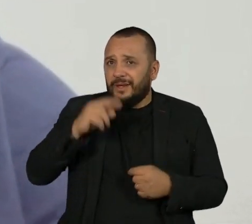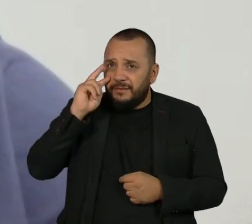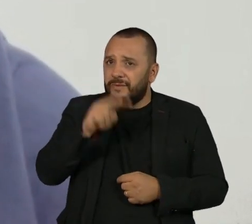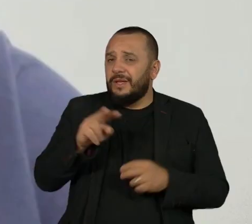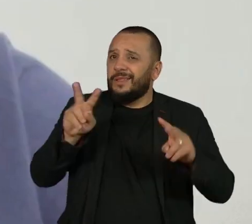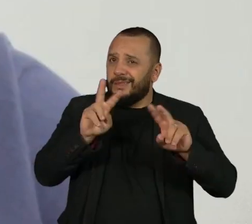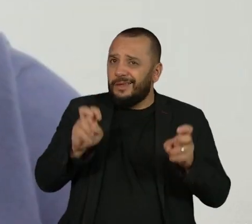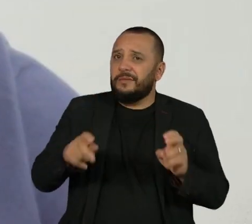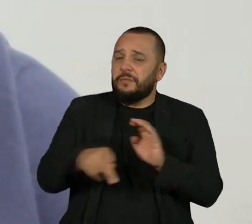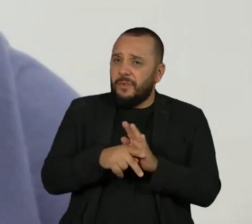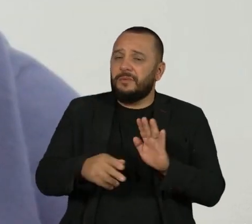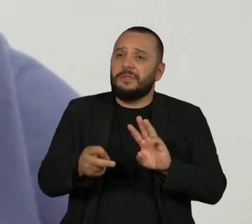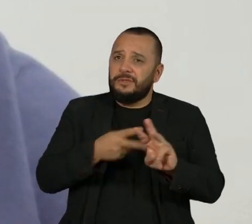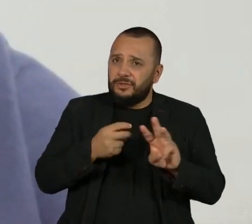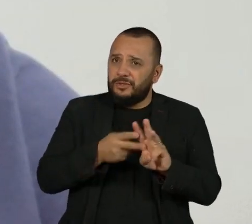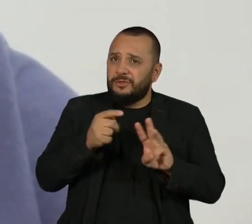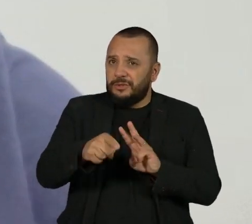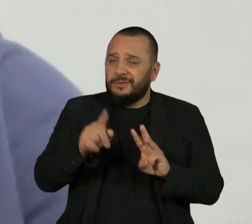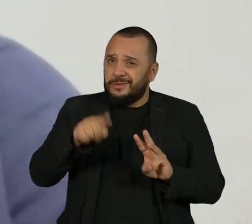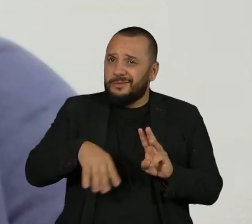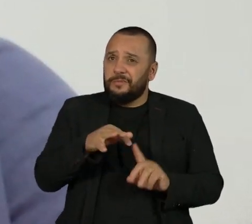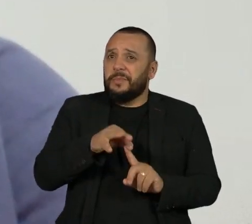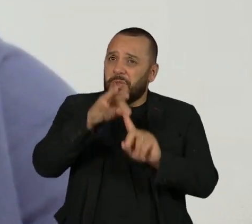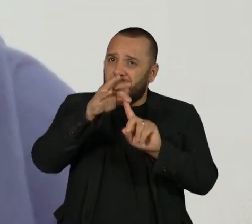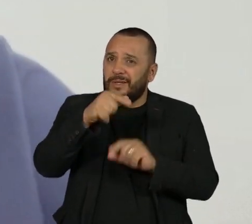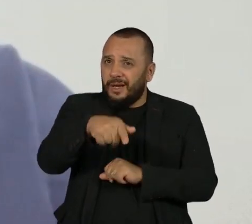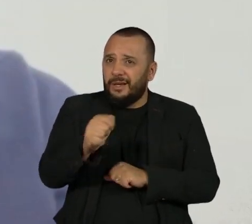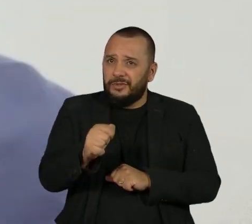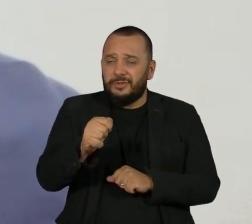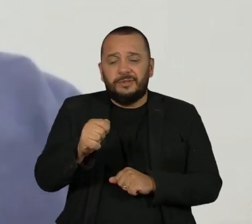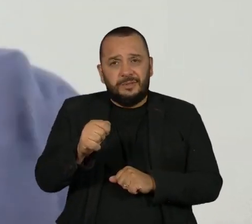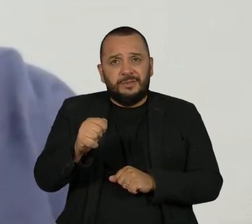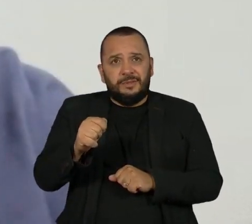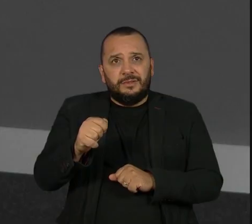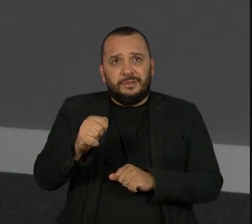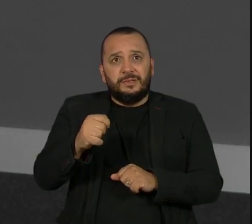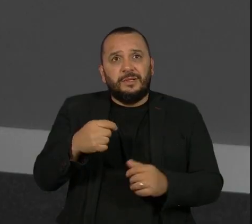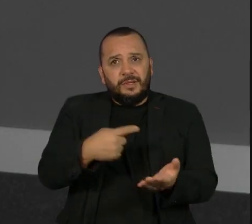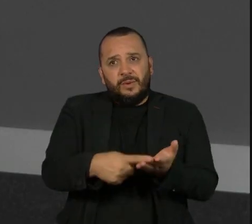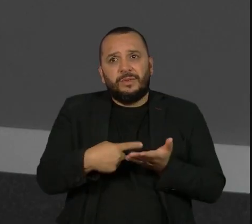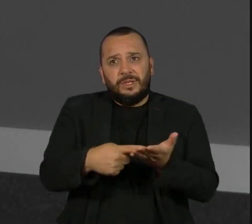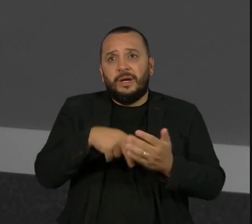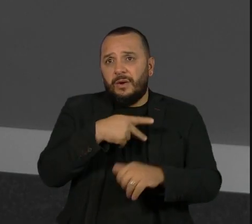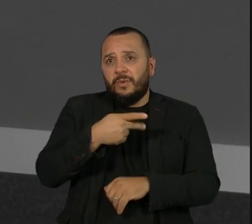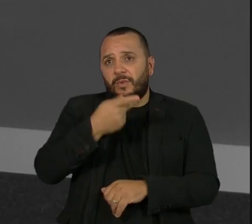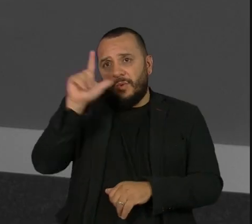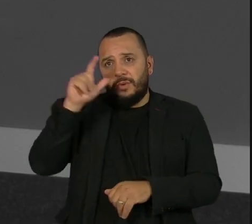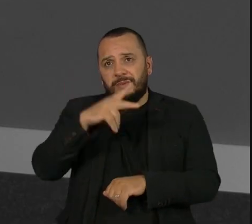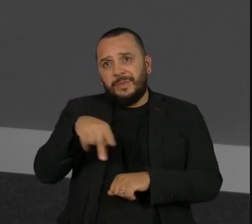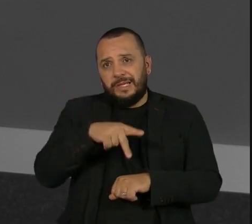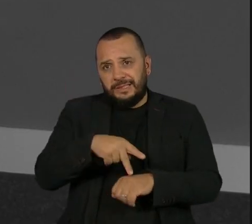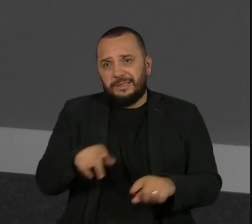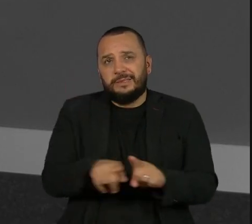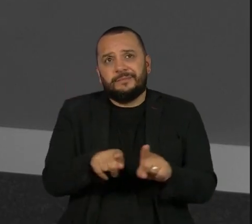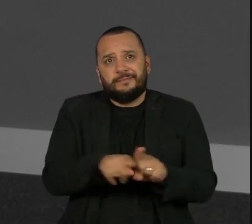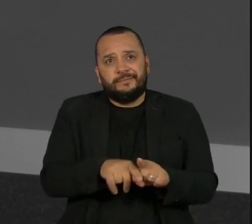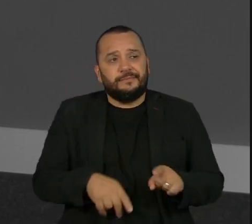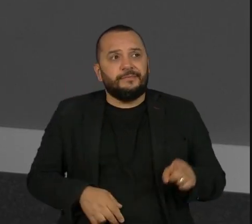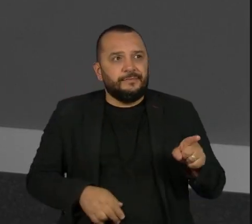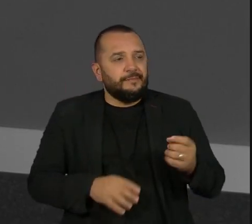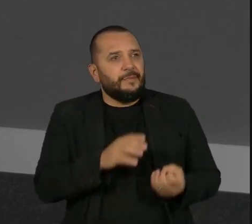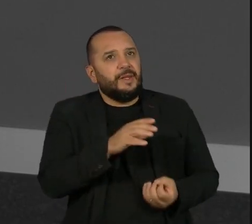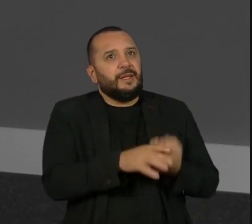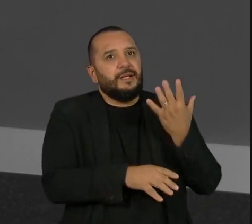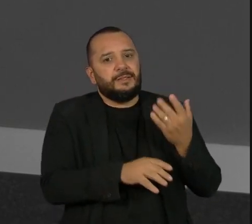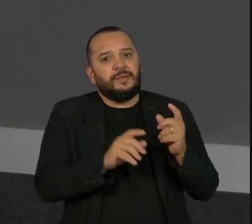do que nós estamos colocando aqui como prioridade e tentar negociar com os outros países. Você acha que essa criação do